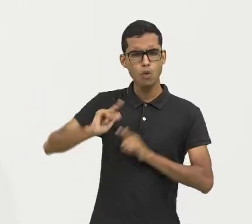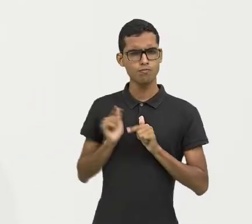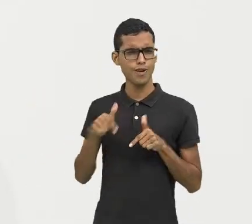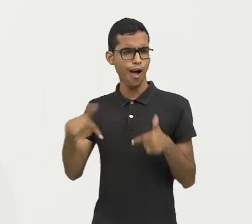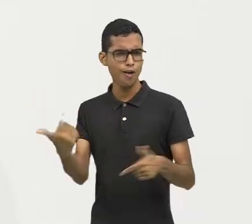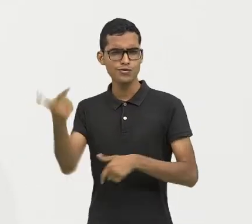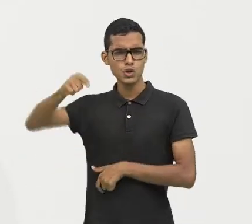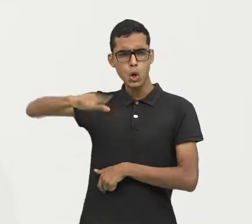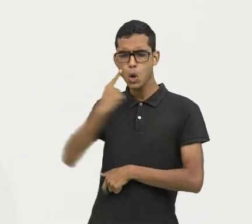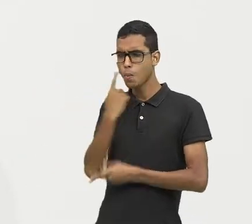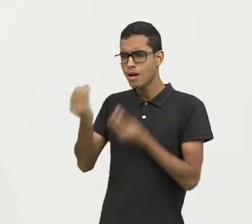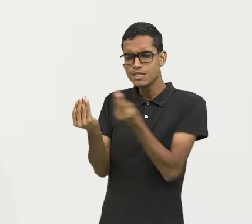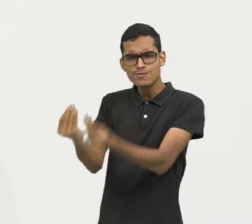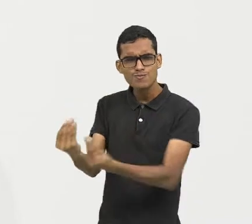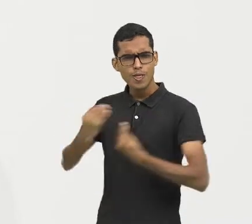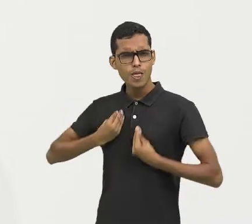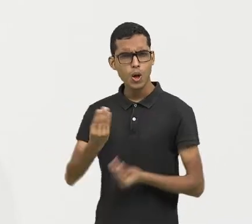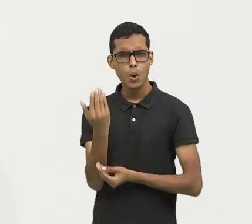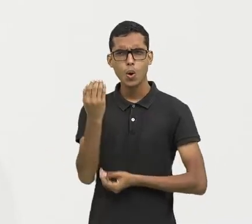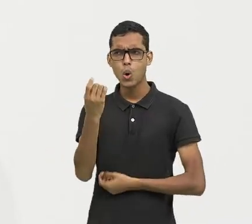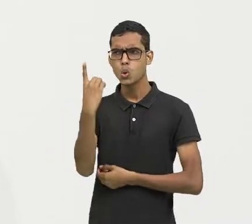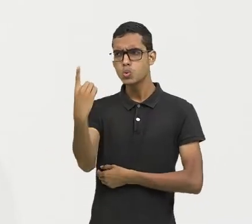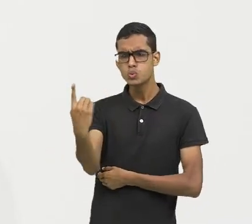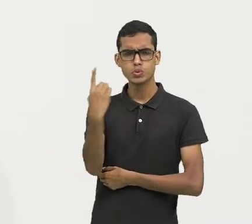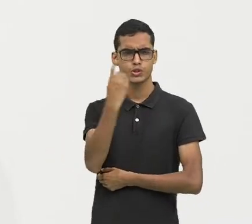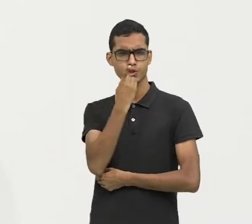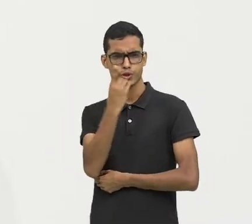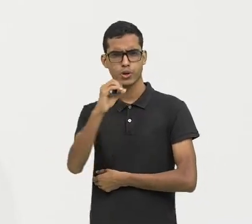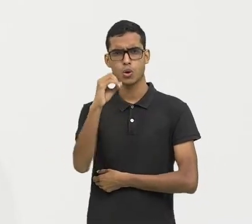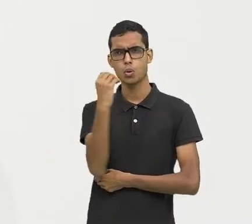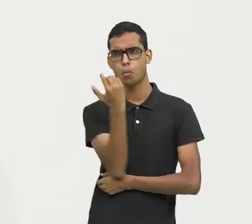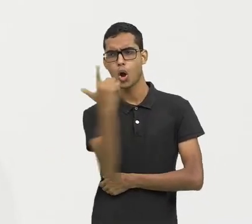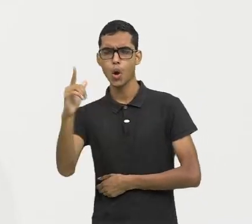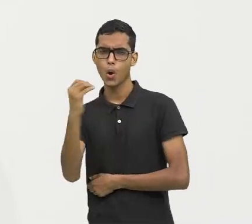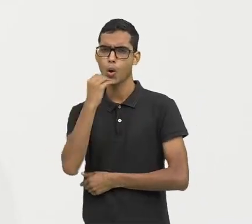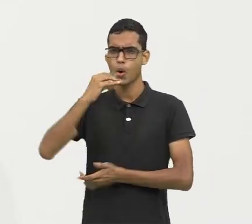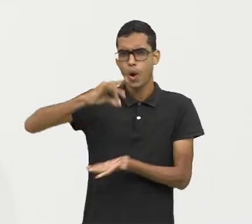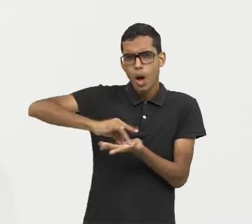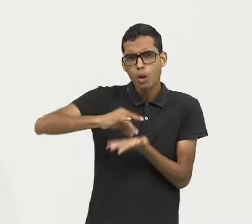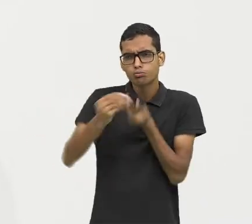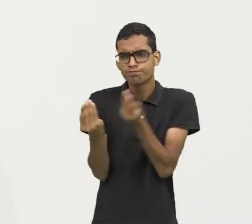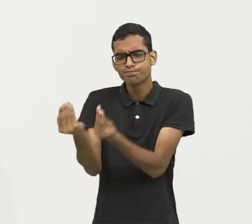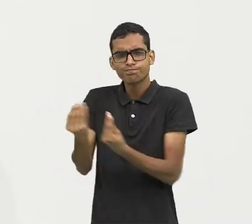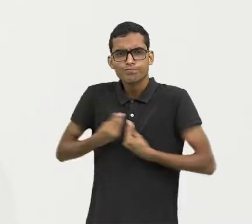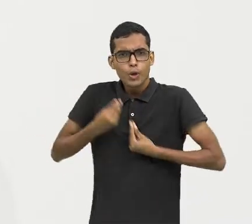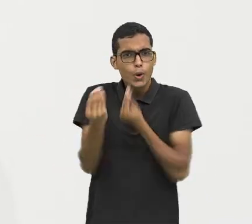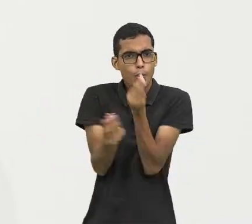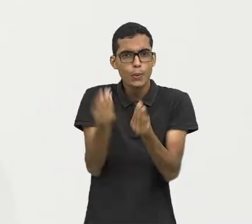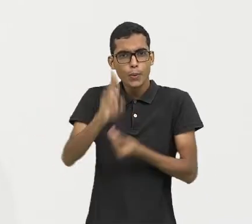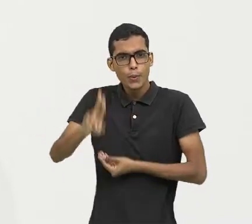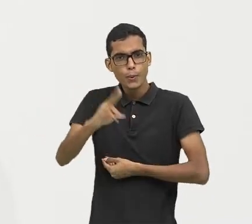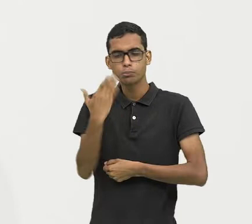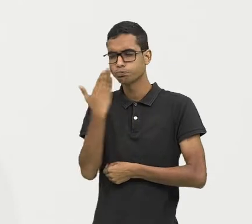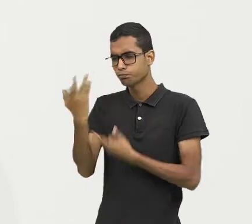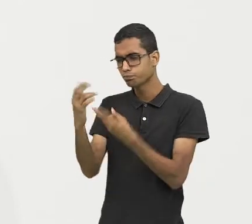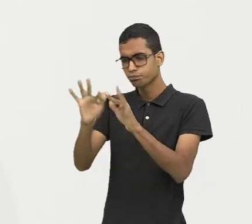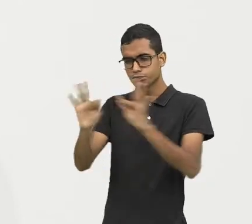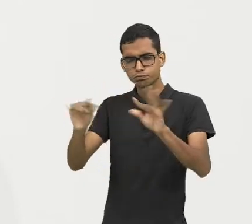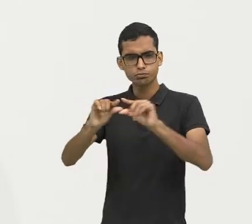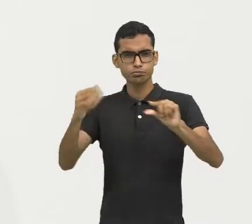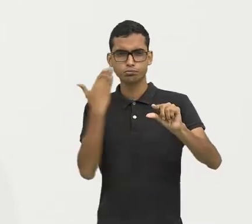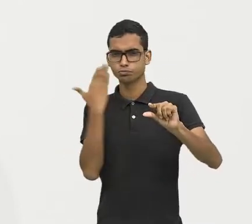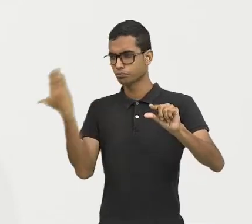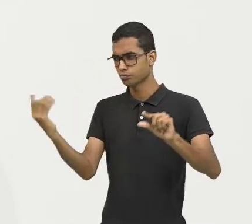diz, e se me dessem um dia uma outra oportunidade? Observem que ele vai afirmar para a gente, olha